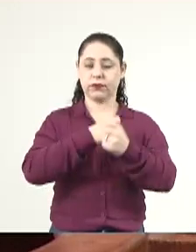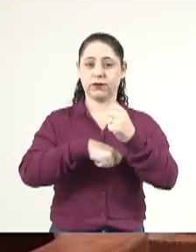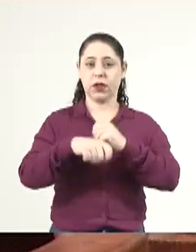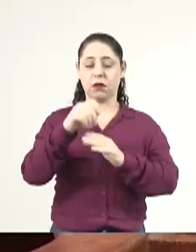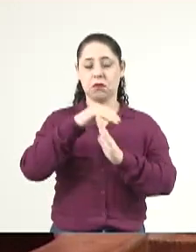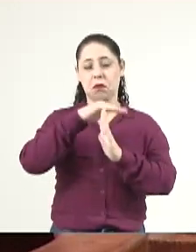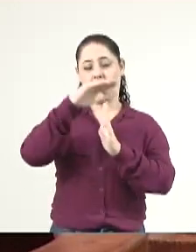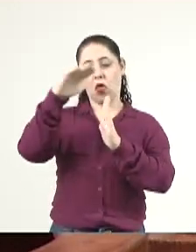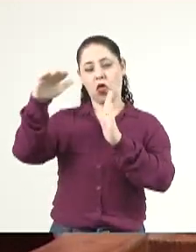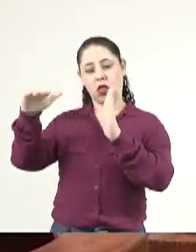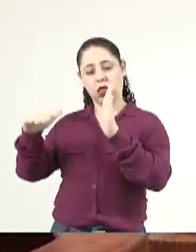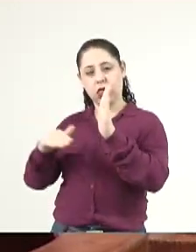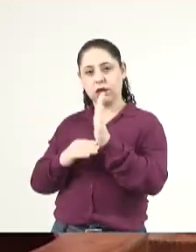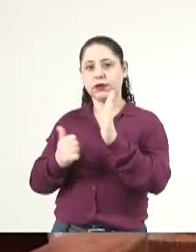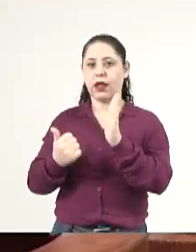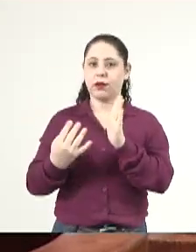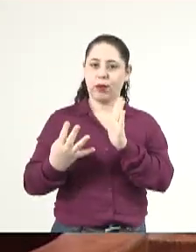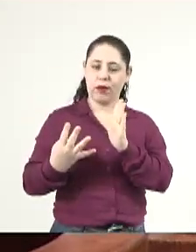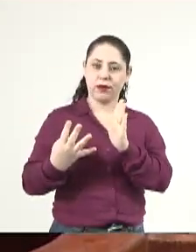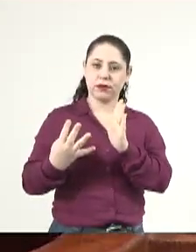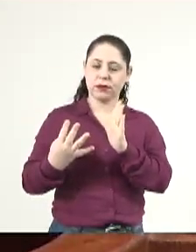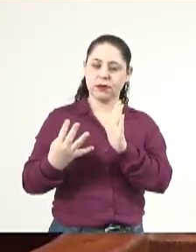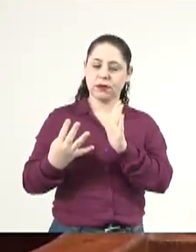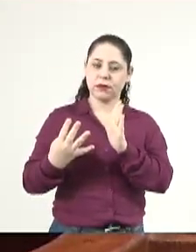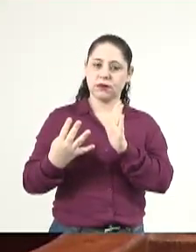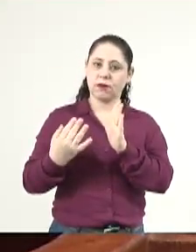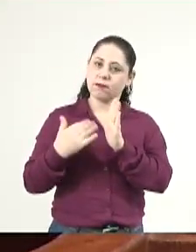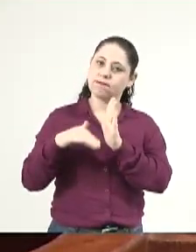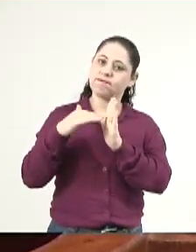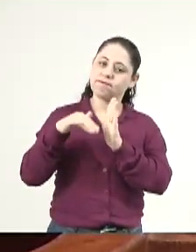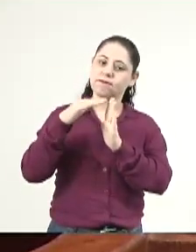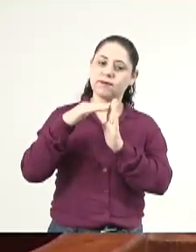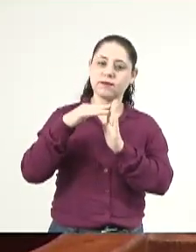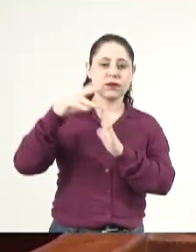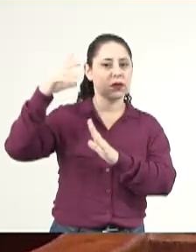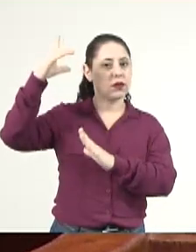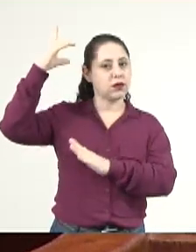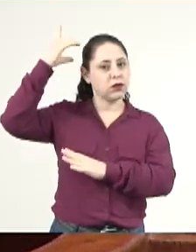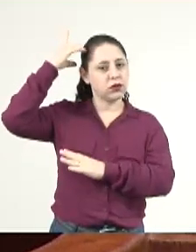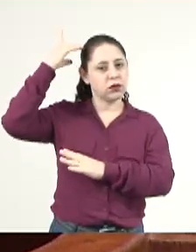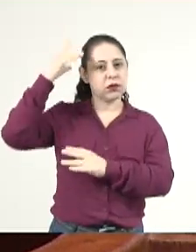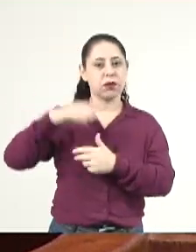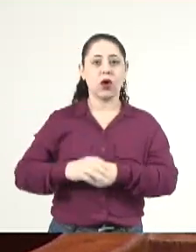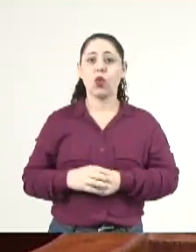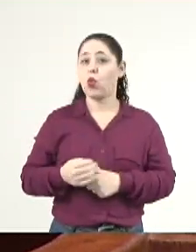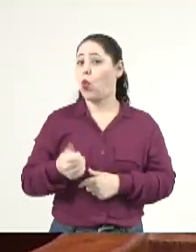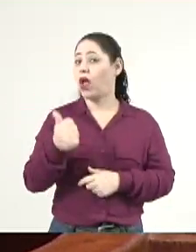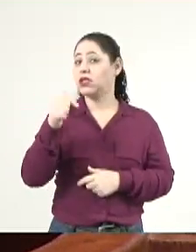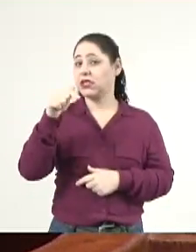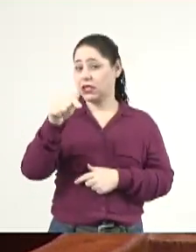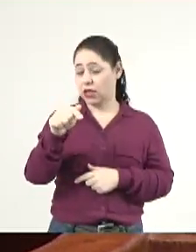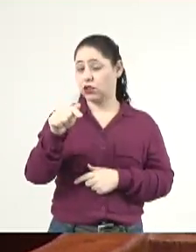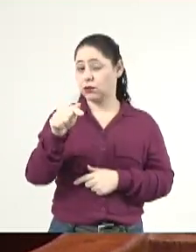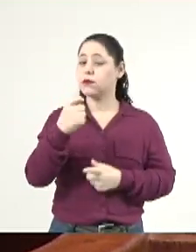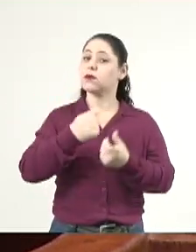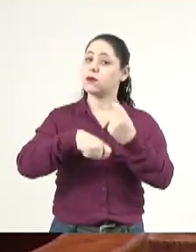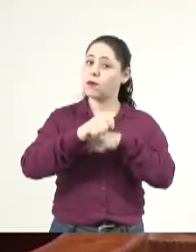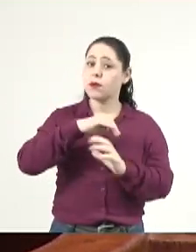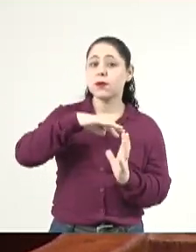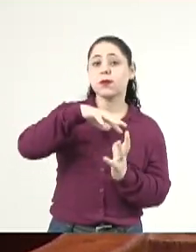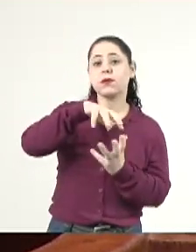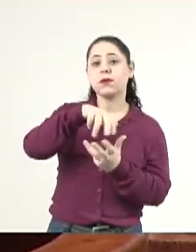a 14ª posição. No governo Dilma, chegou a ser a 7ª economia do